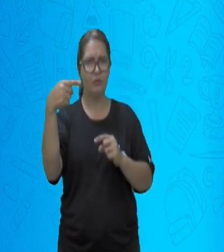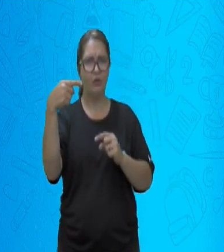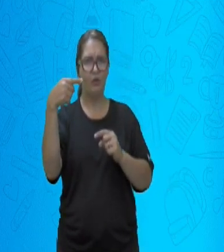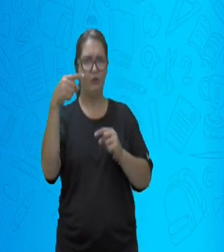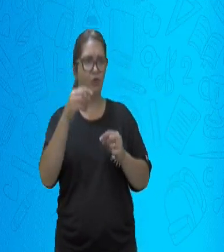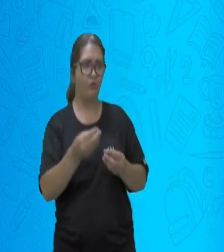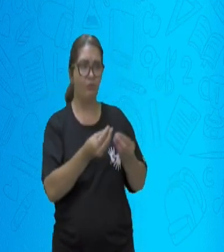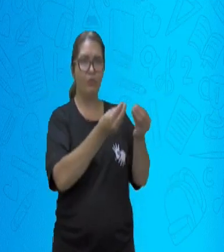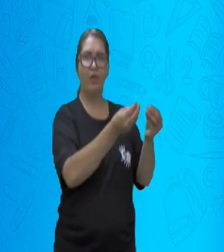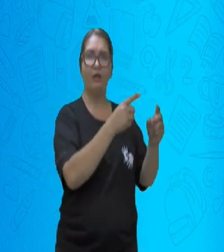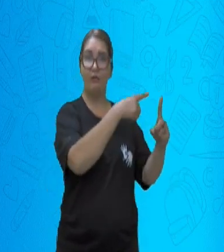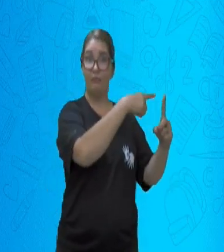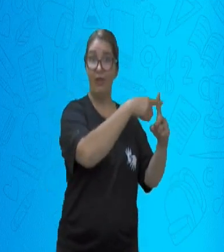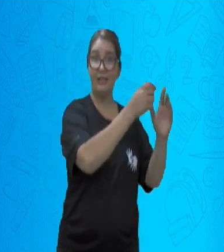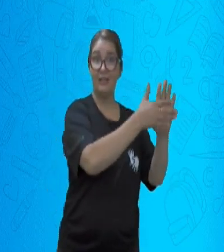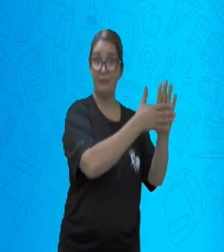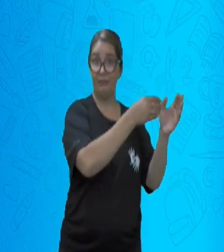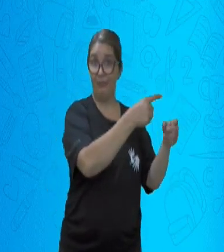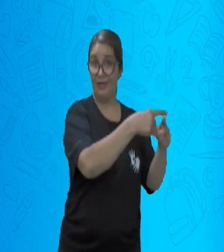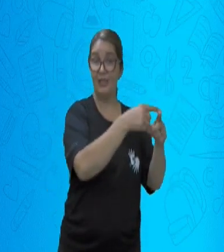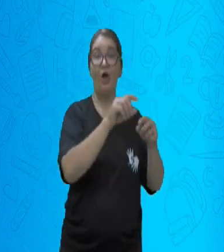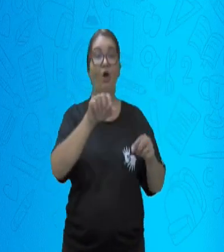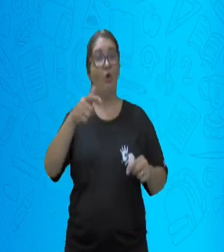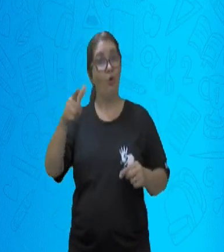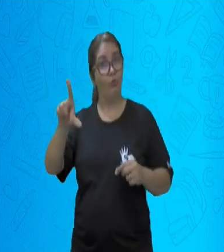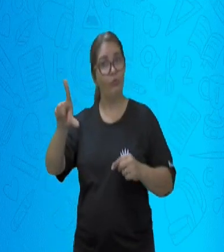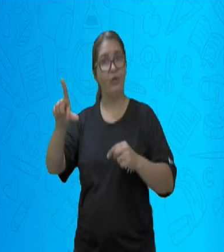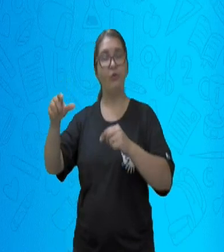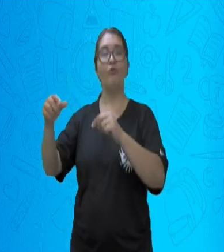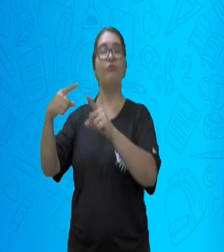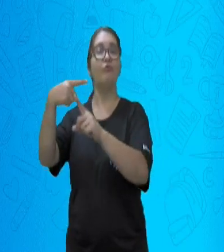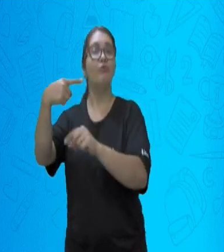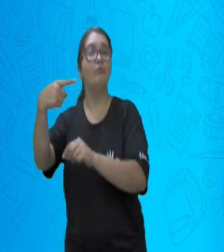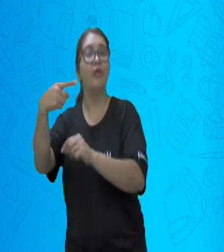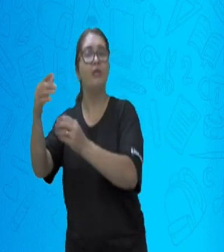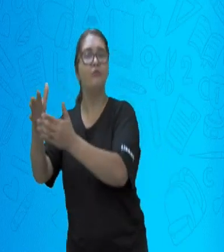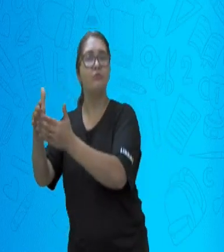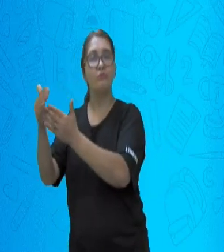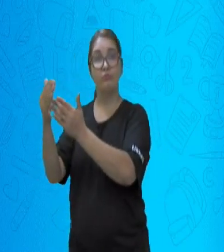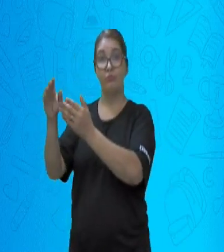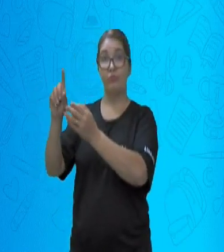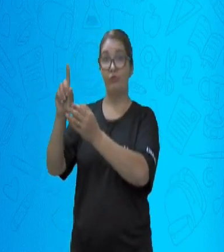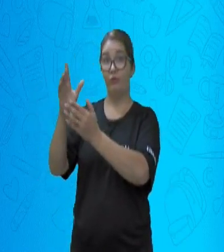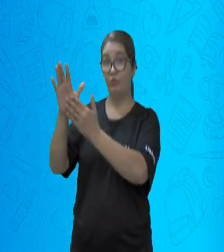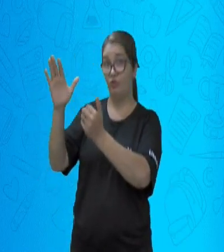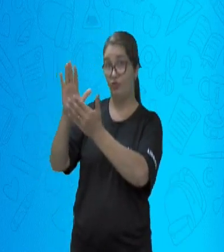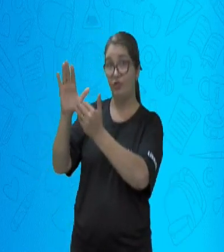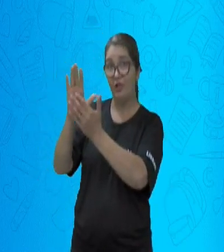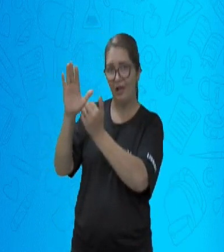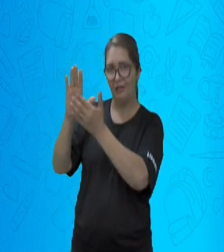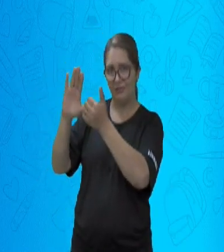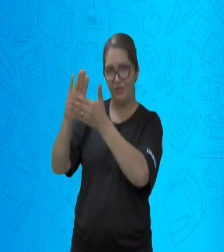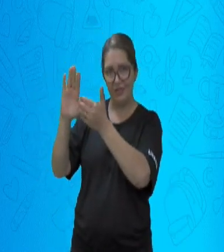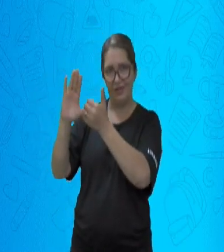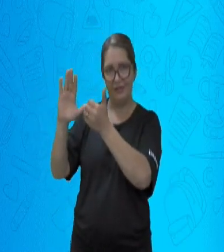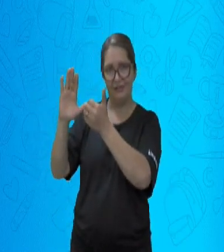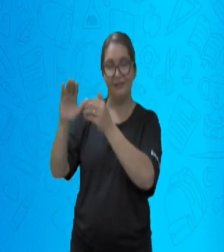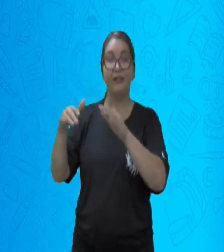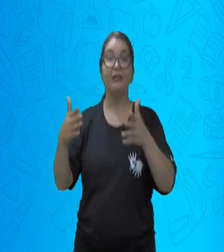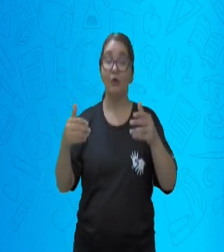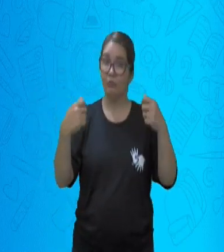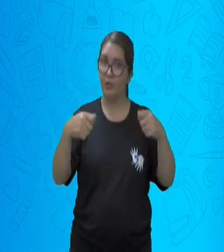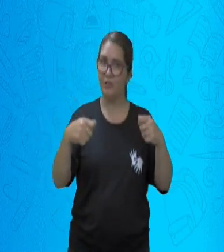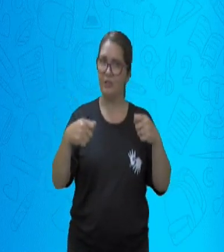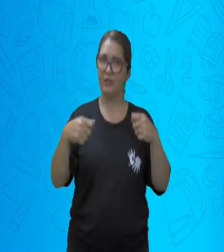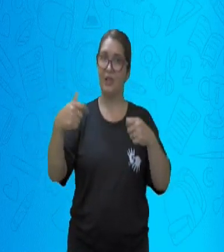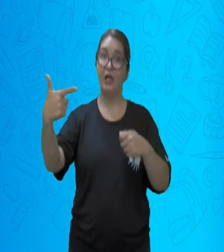18 brigadeiros. A gente tem um total de 18 brigadeiros. Ela deu para sua irmã, então a gente precisa tirar desses 18.